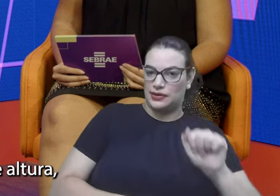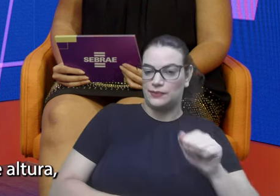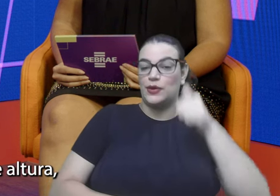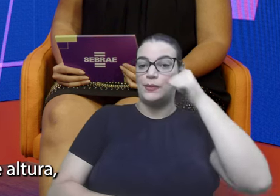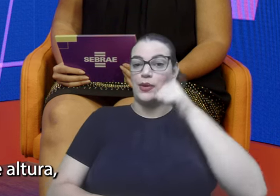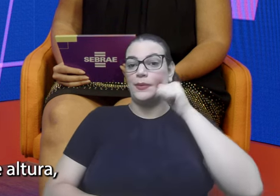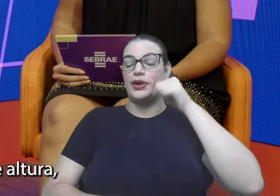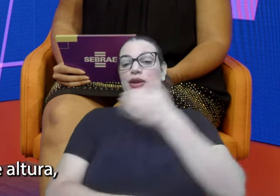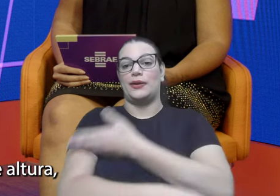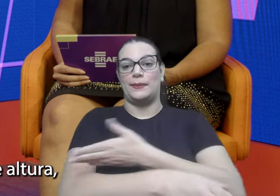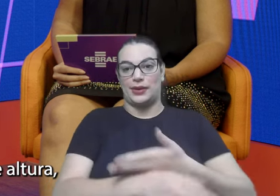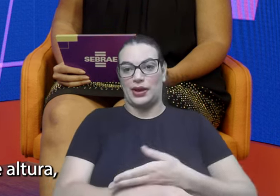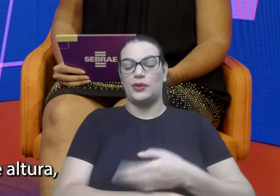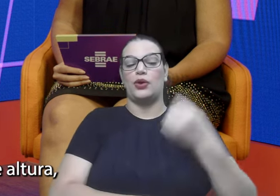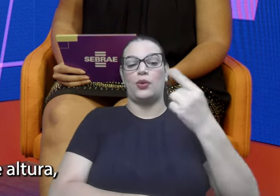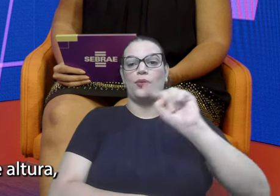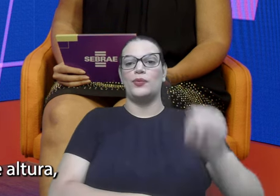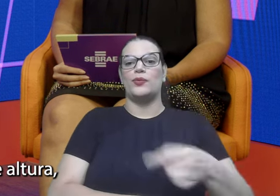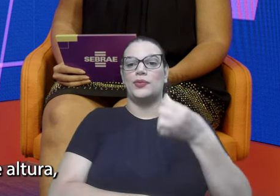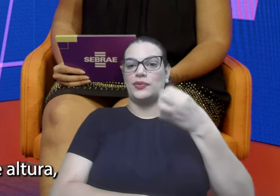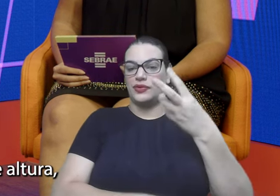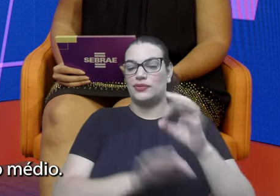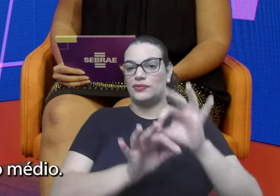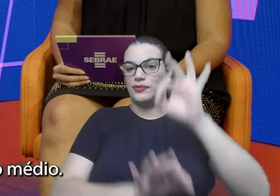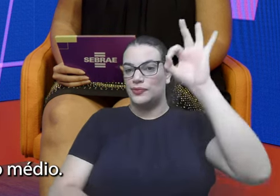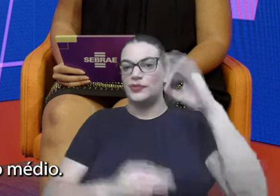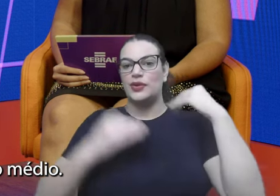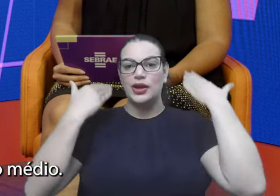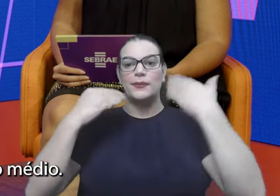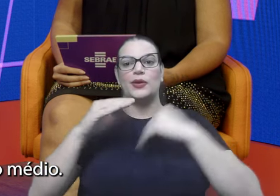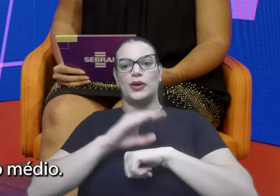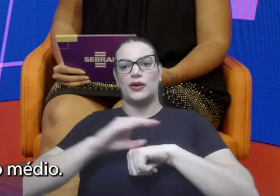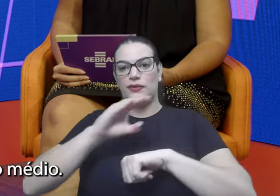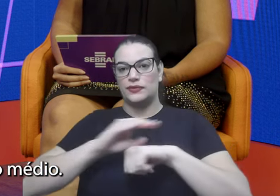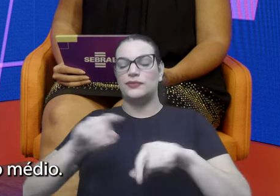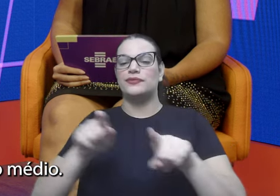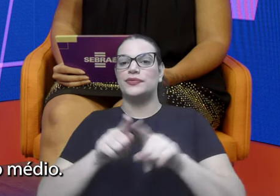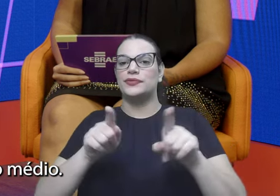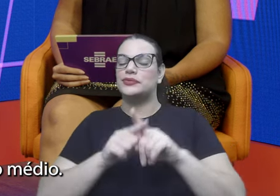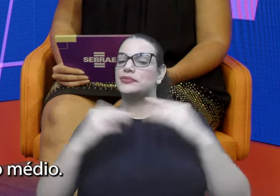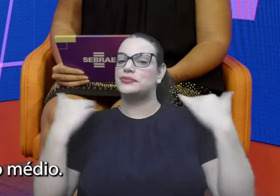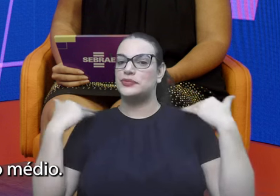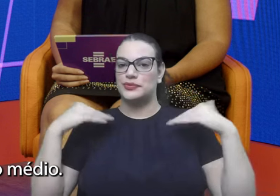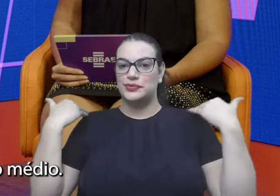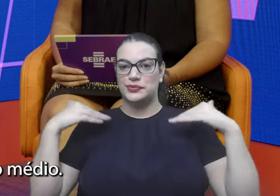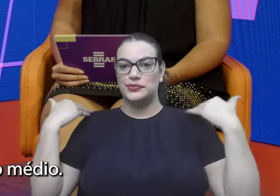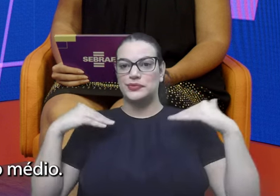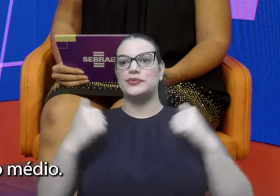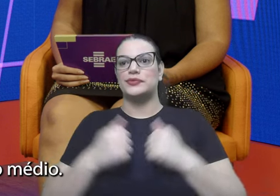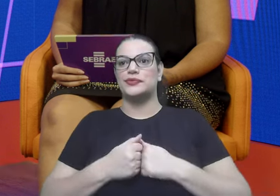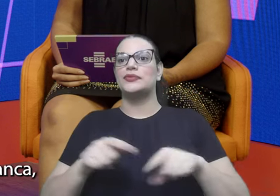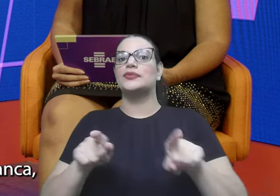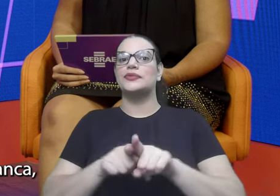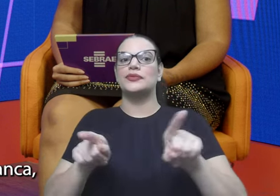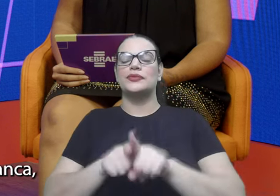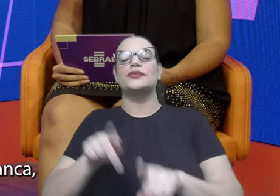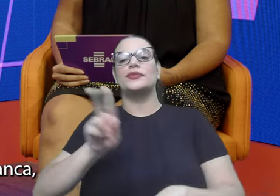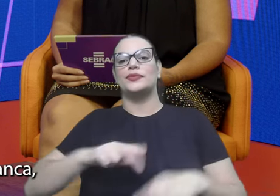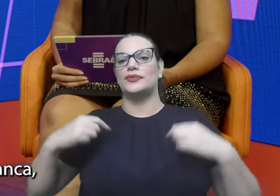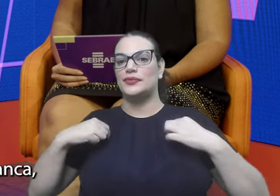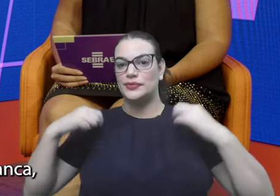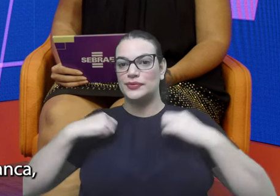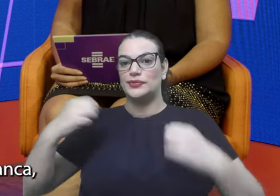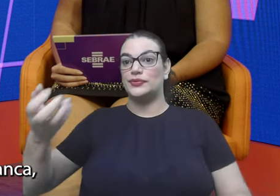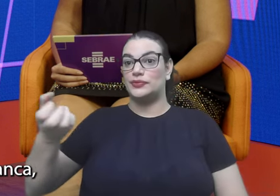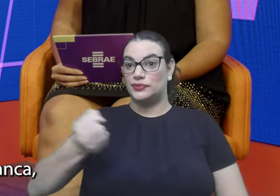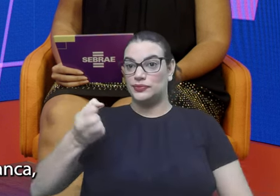branca com 1,63 de altura cabelos castanhos comprimento médio estou usando